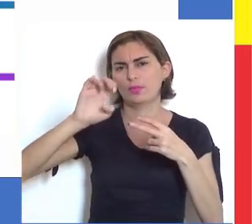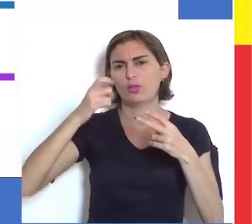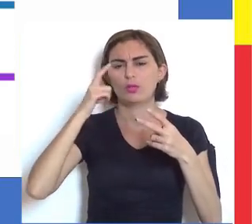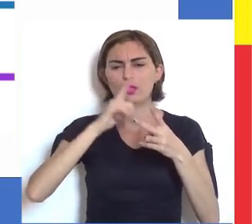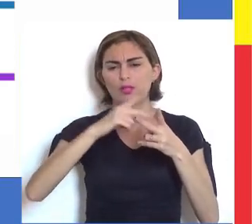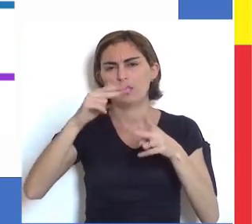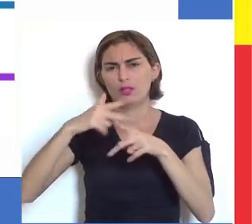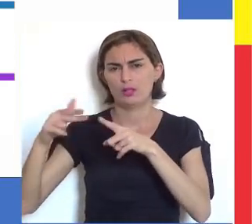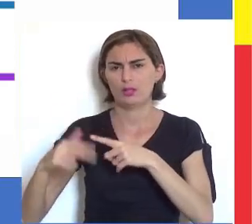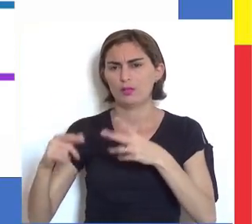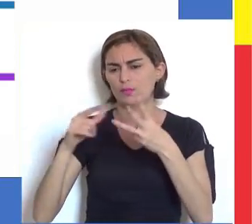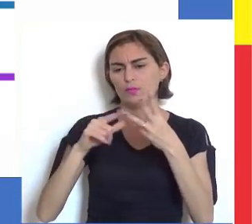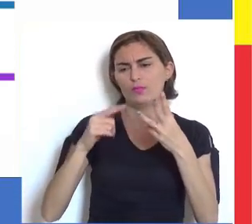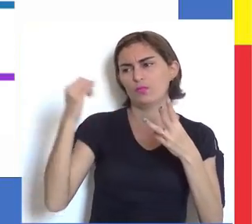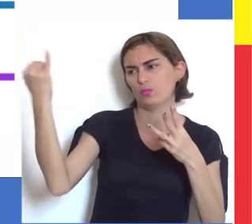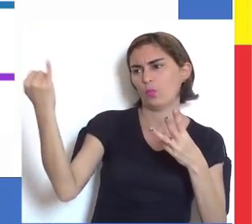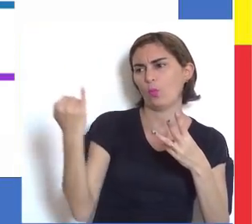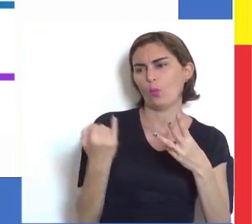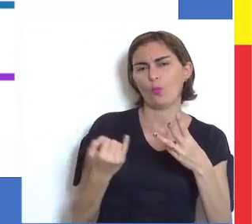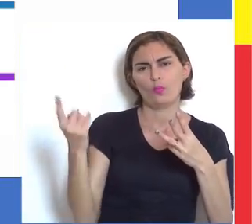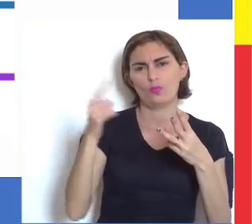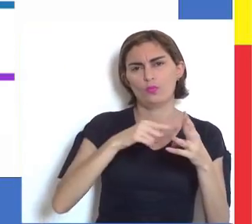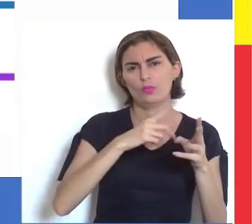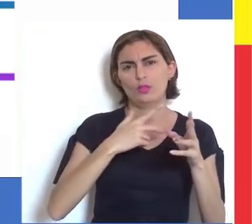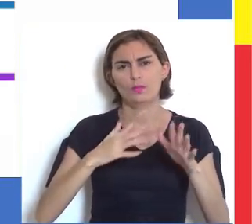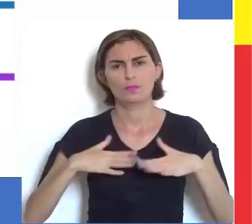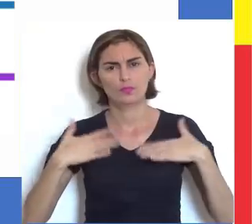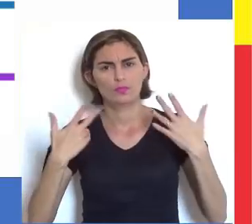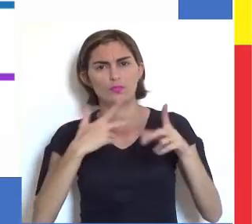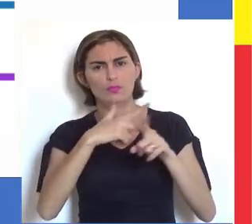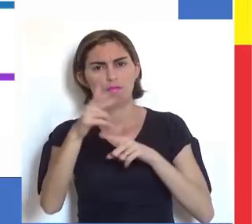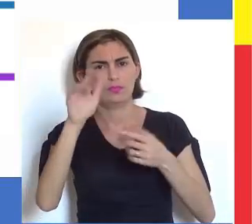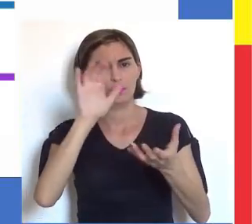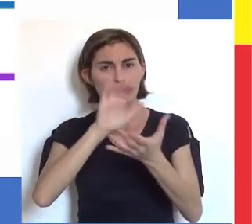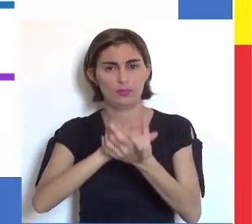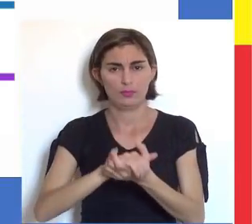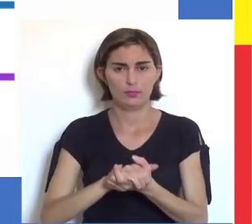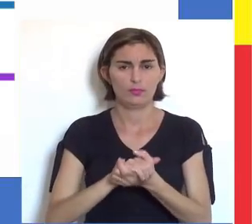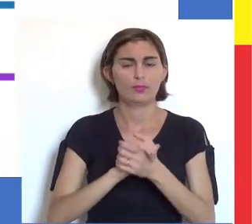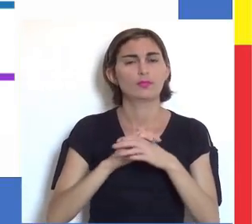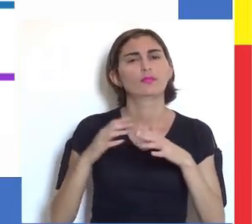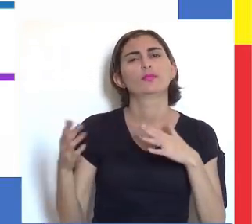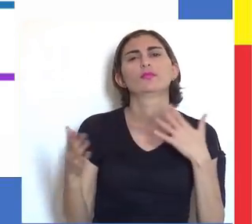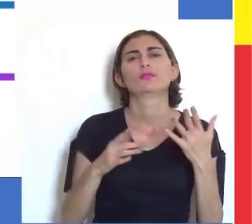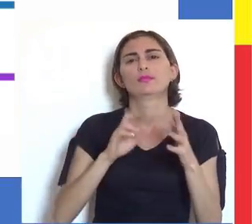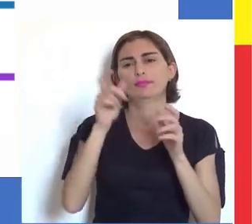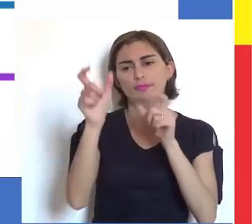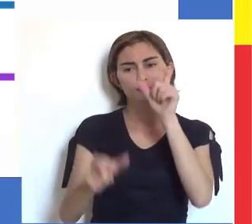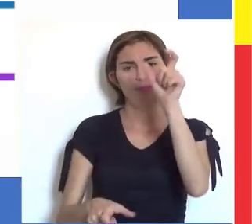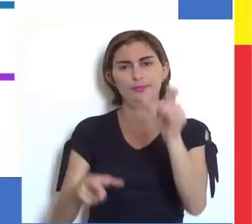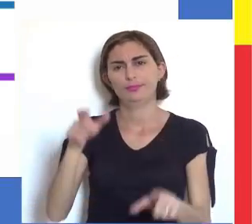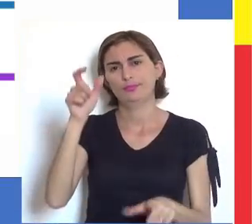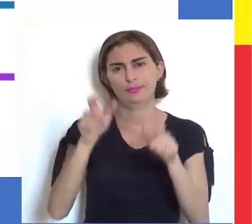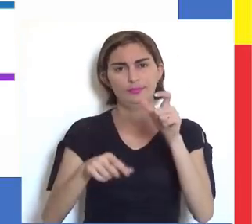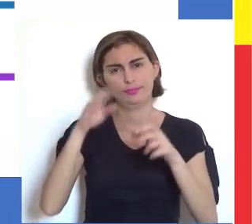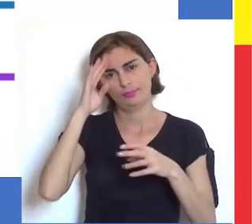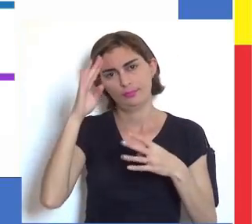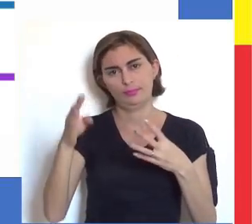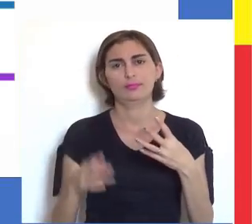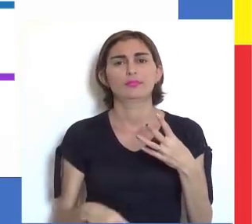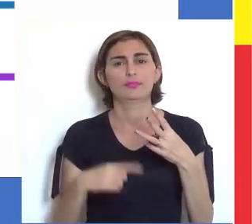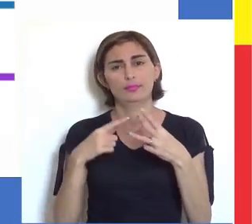de todo mundo, Magrilin chega e surpreende todo mundo e eles acabam se casando. Os personagens, as